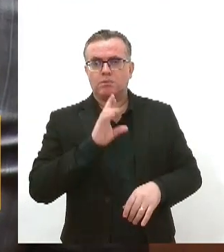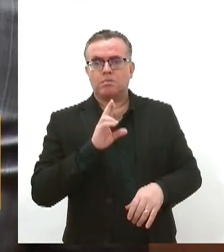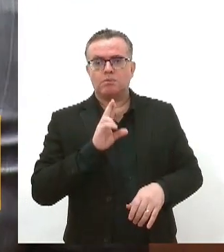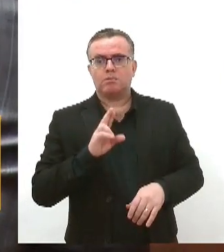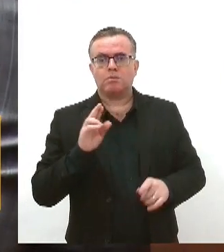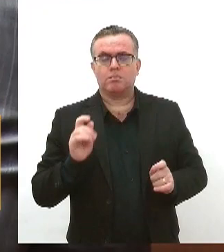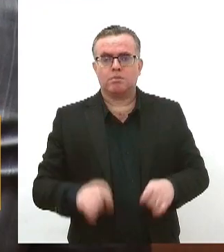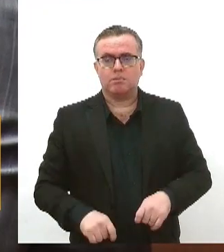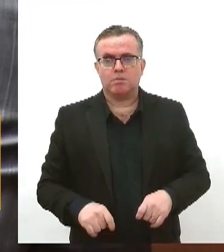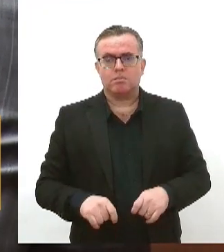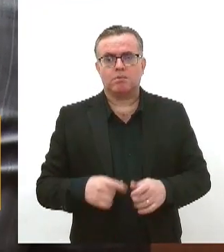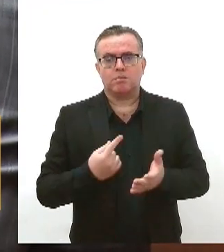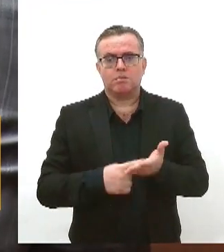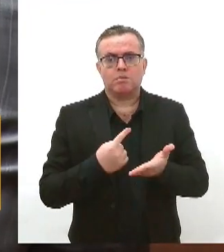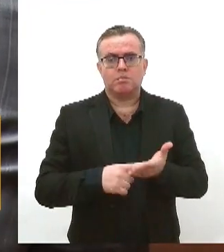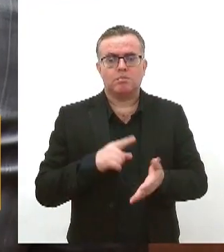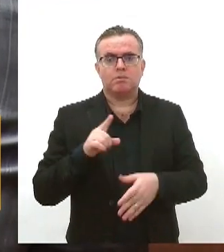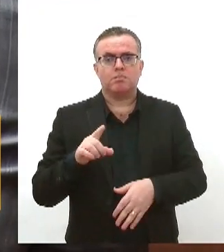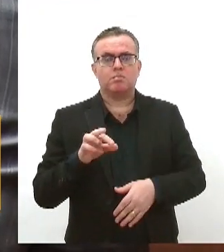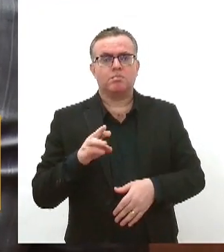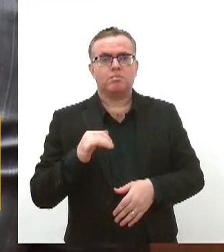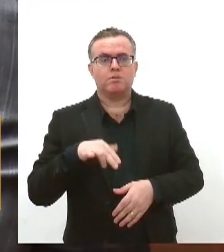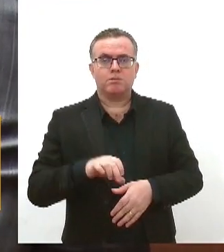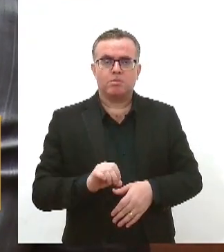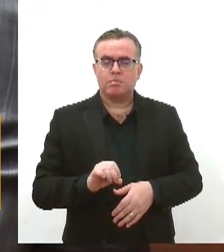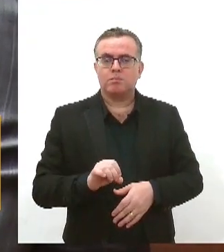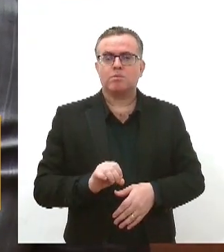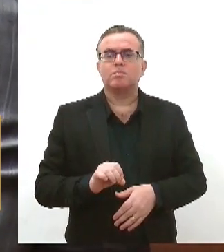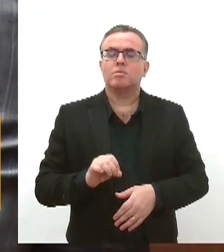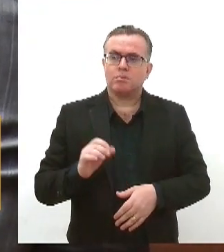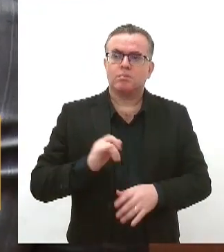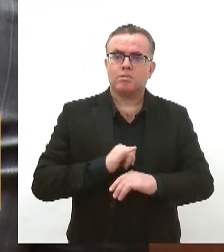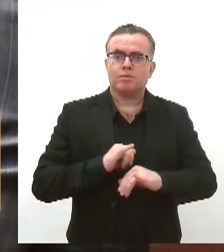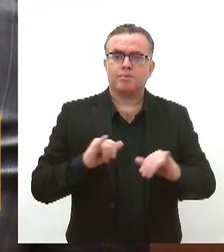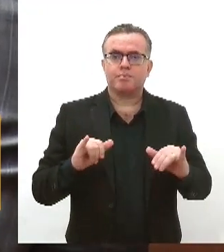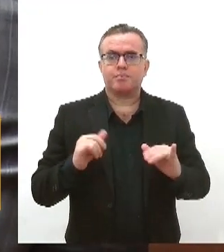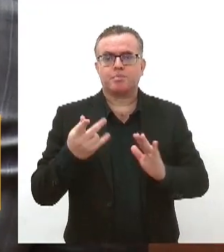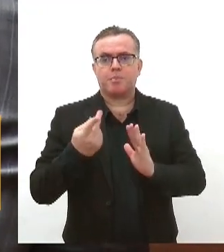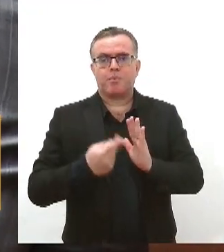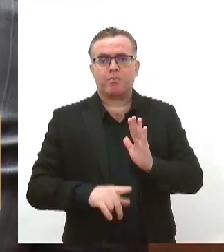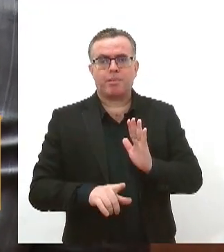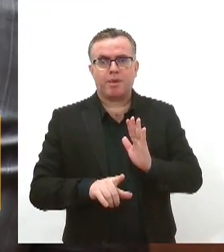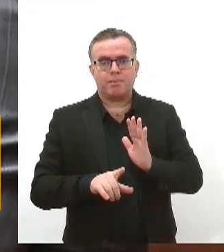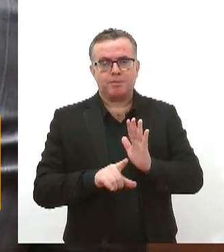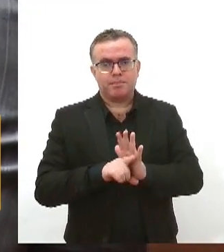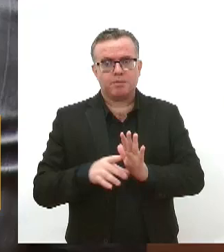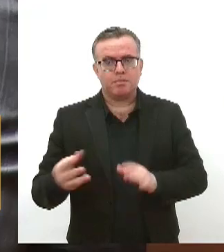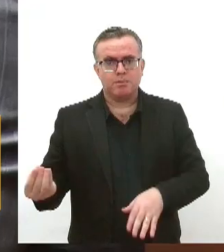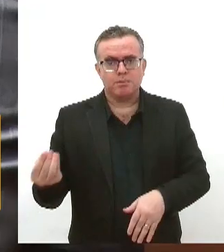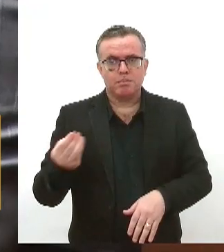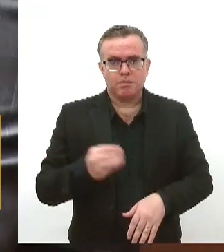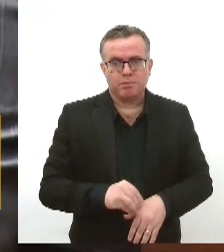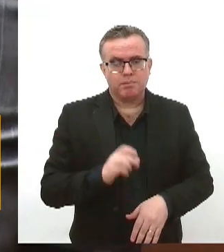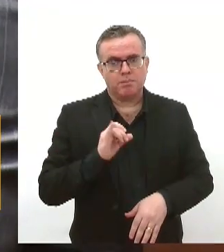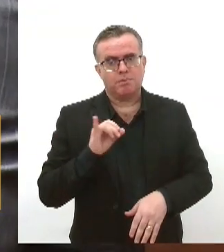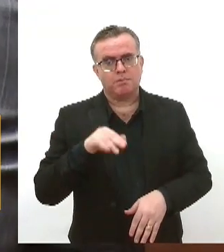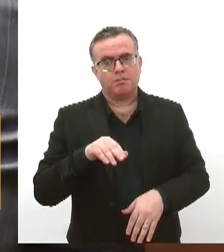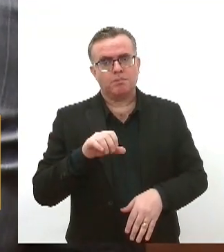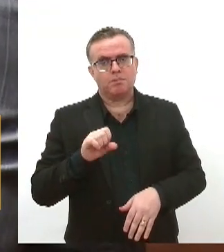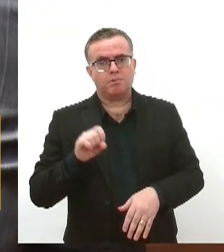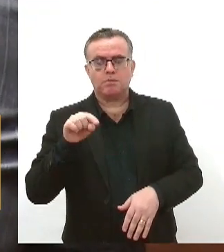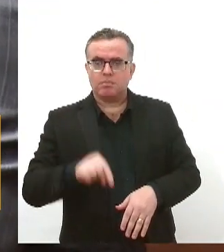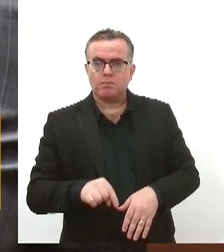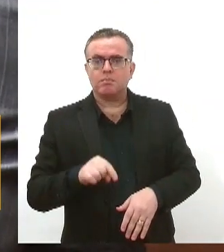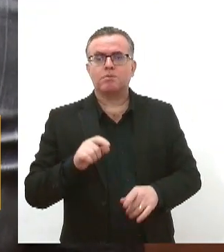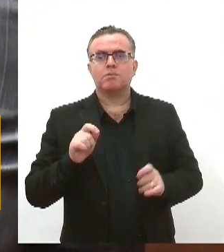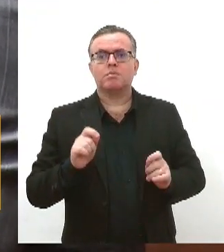oposição. Cristiano Cavalcante informou que o projeto para reduzir a alíquota vigente do ICMS no estado deve